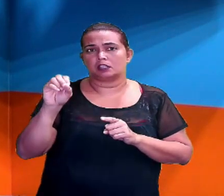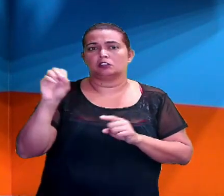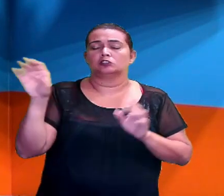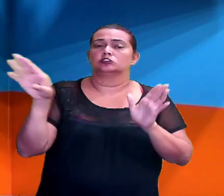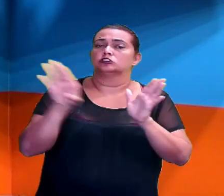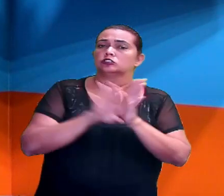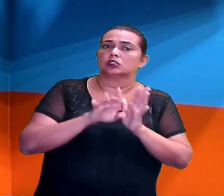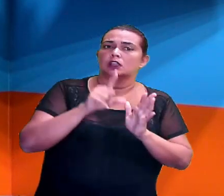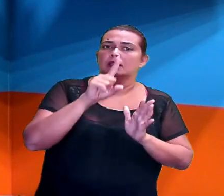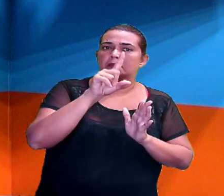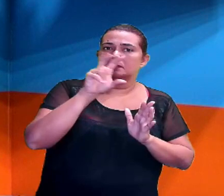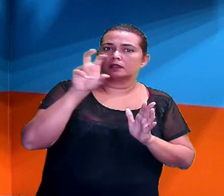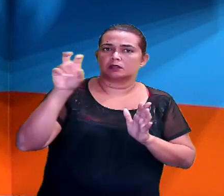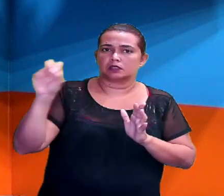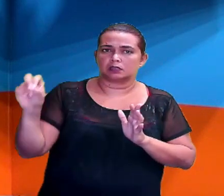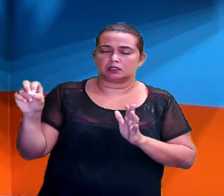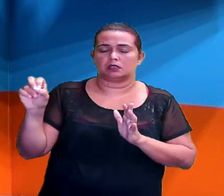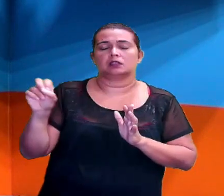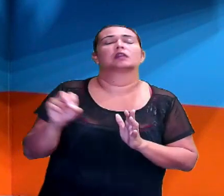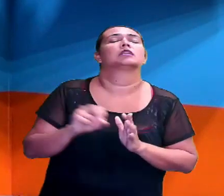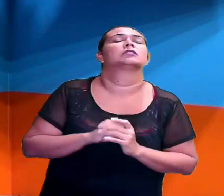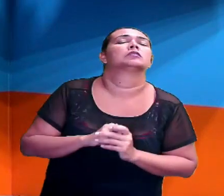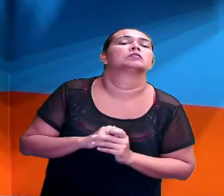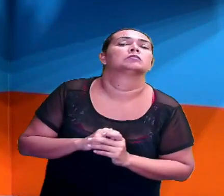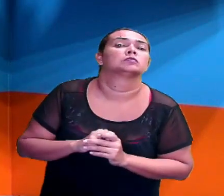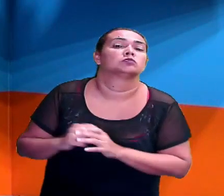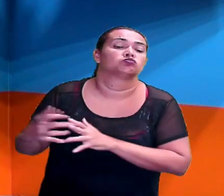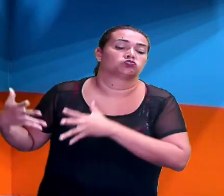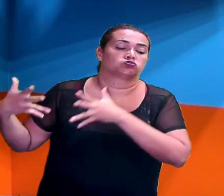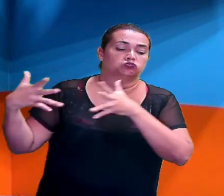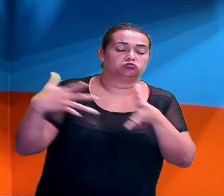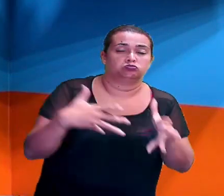do colonizador, também a grande quantidade de